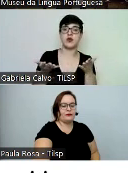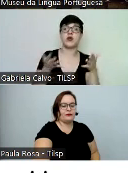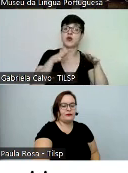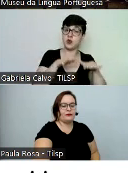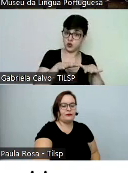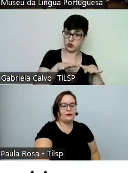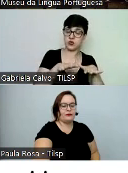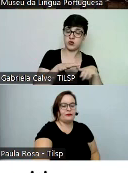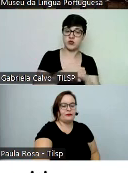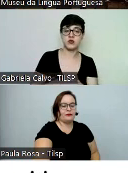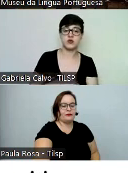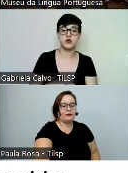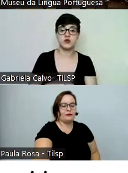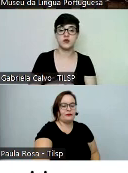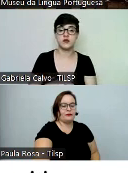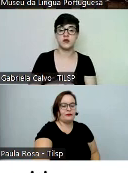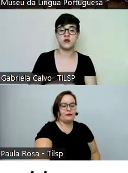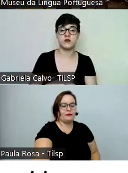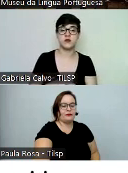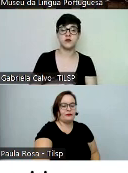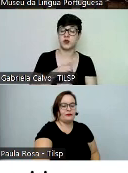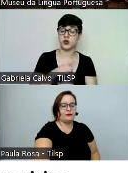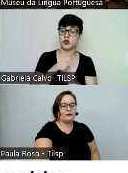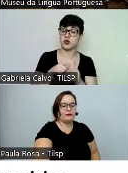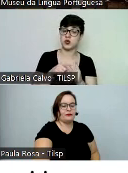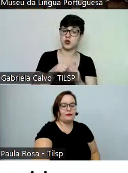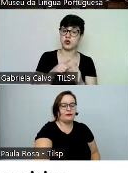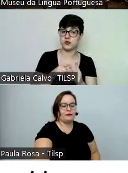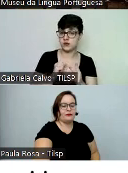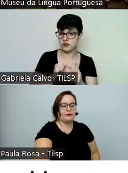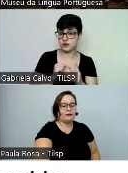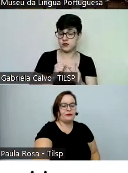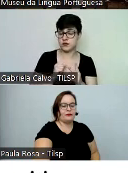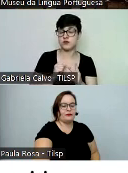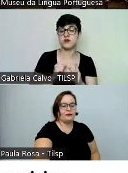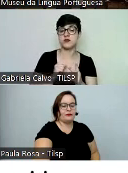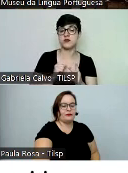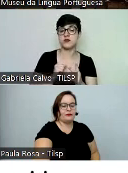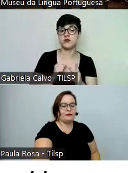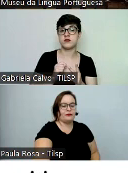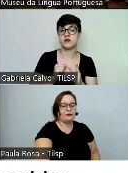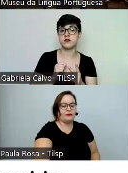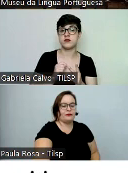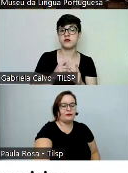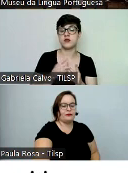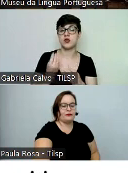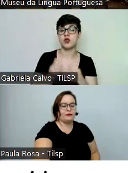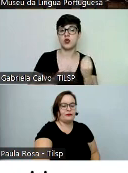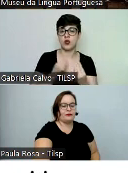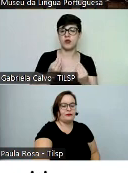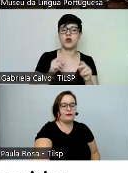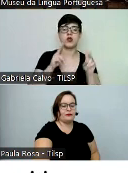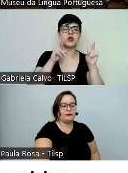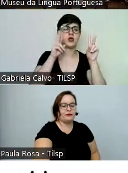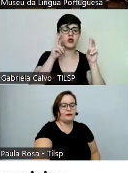a gente pode fazer isso de duas maneiras a gente tenta fazer de duas maneiras uma é por meio dos temas das